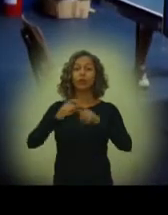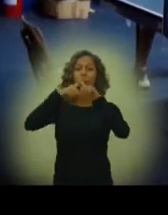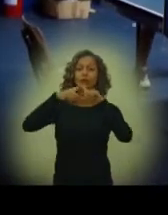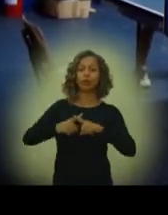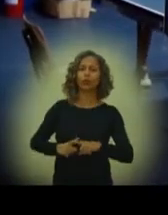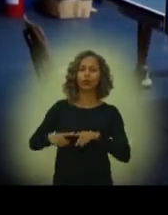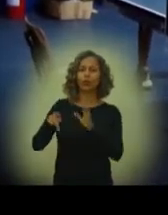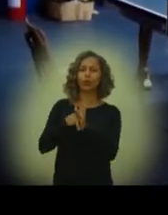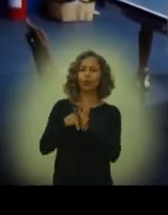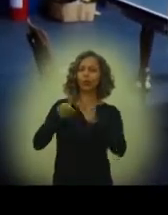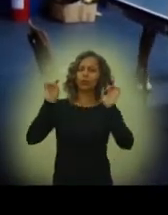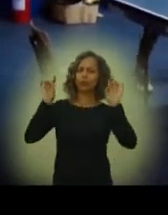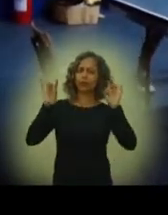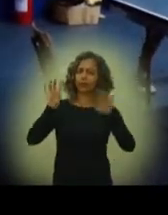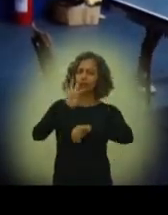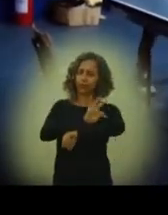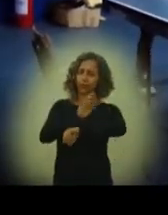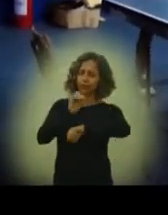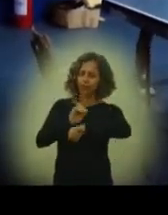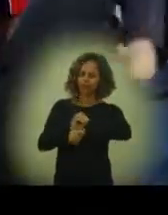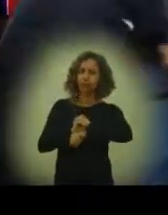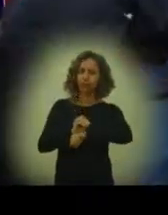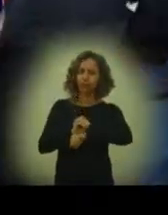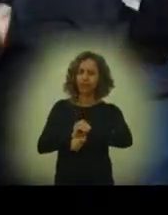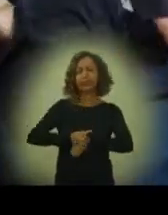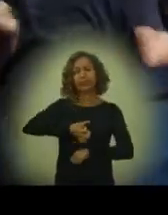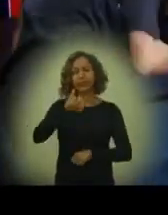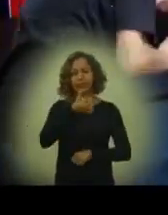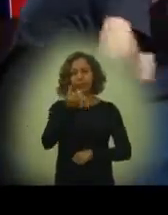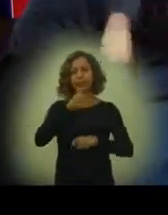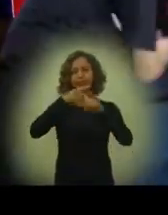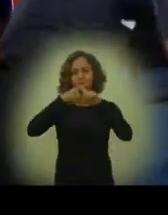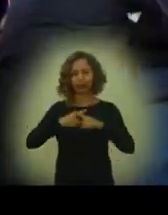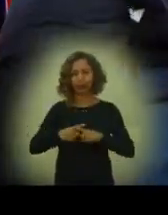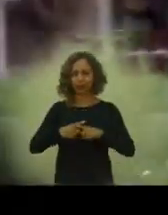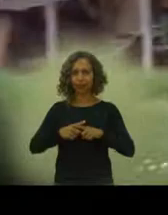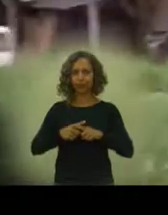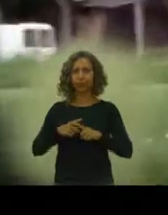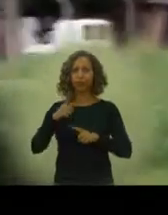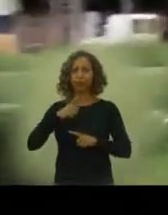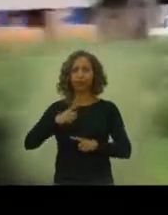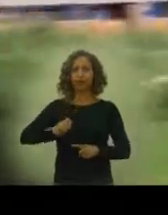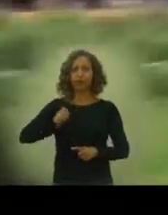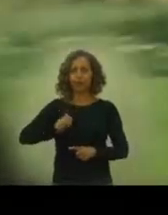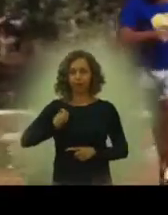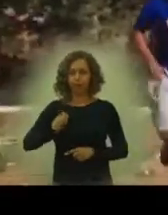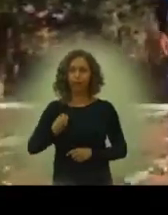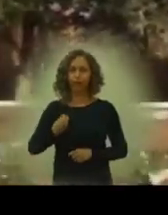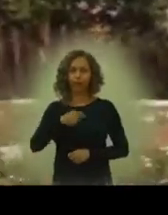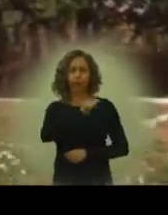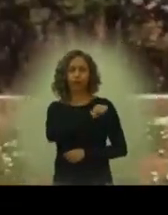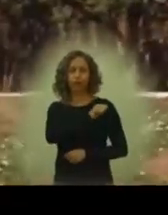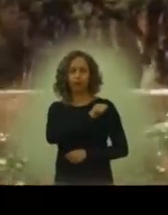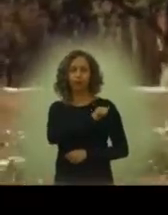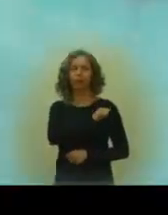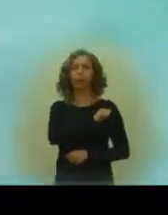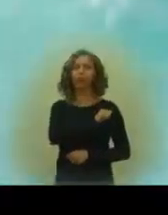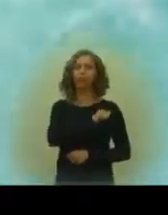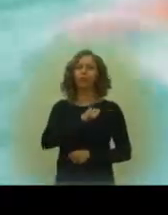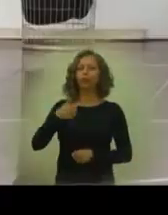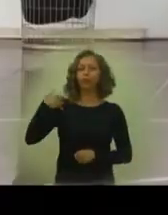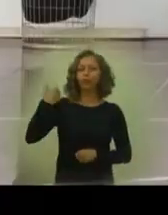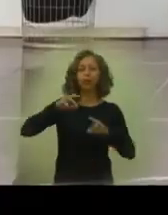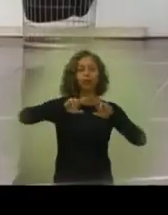Os Jogos Paradesportivos do Tocantins estão na sexta edição. Participam dos Parajetes alunos